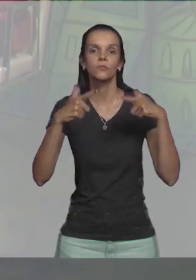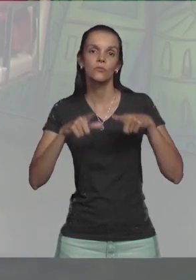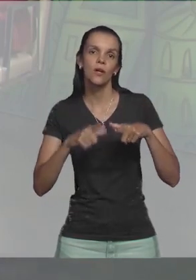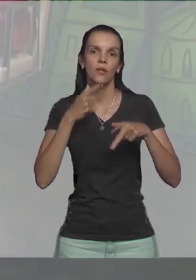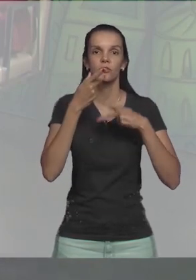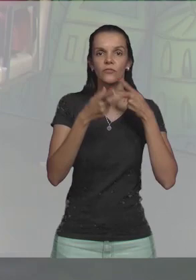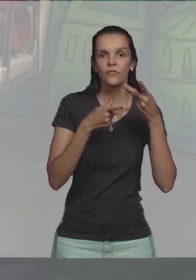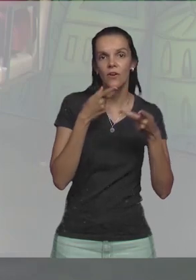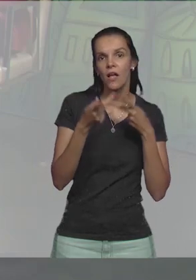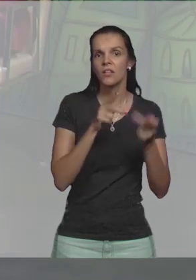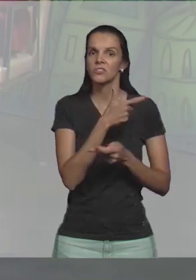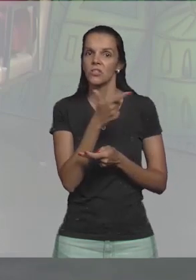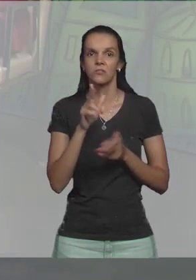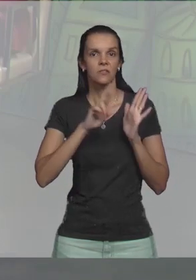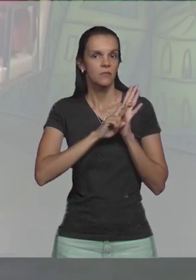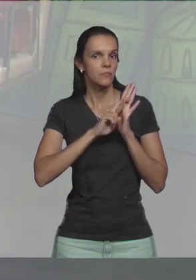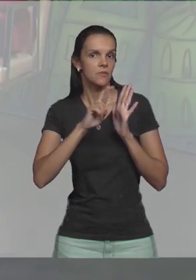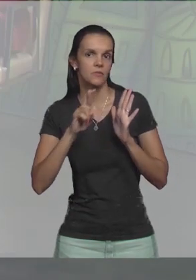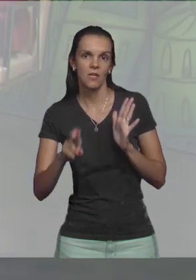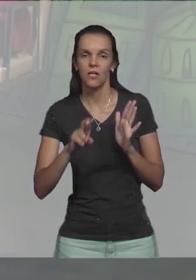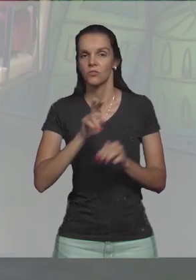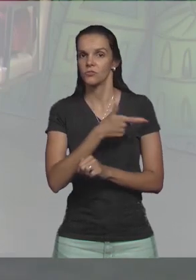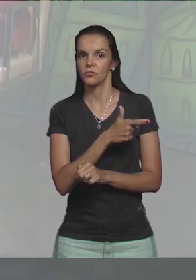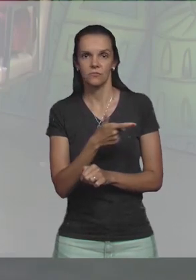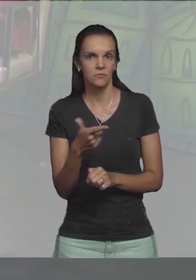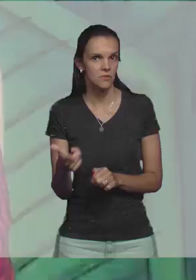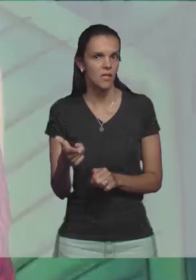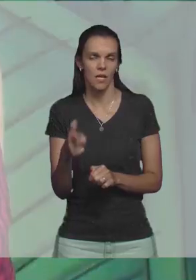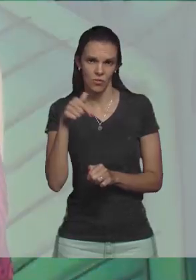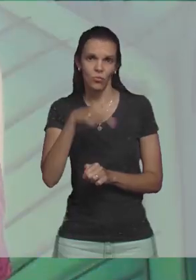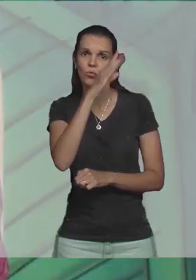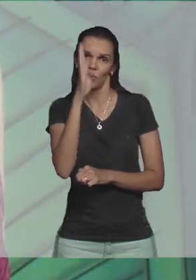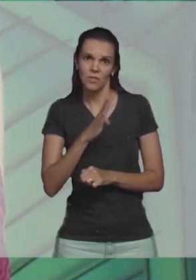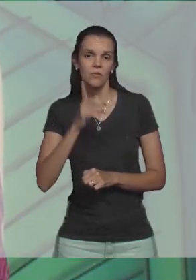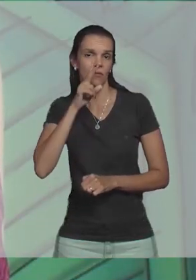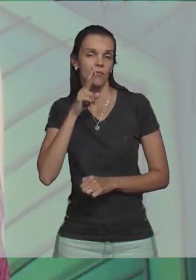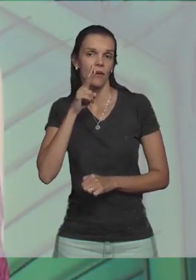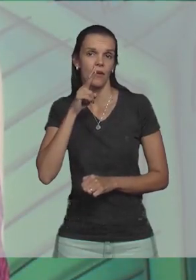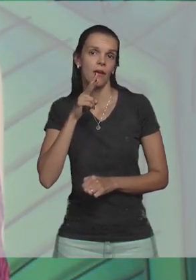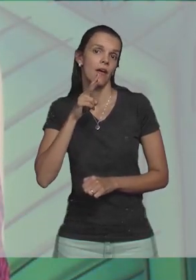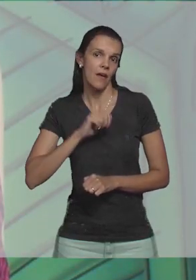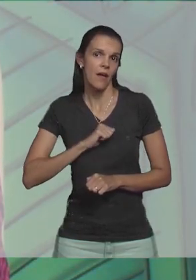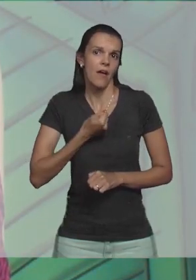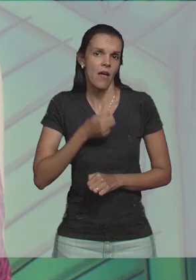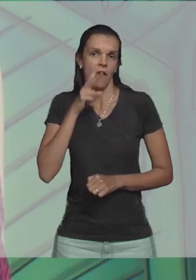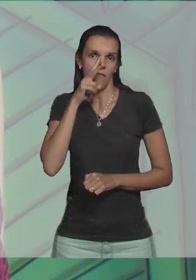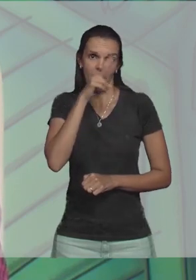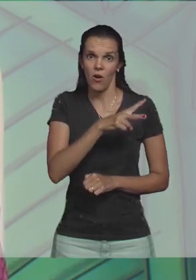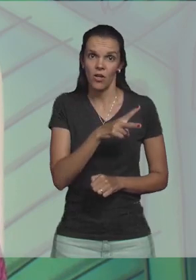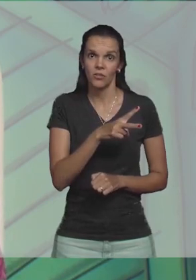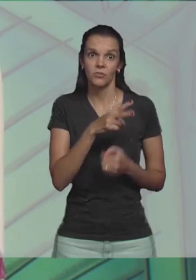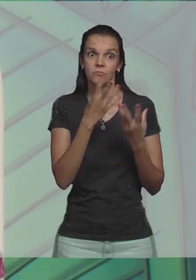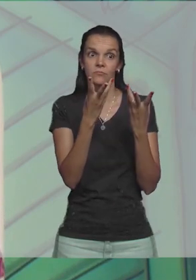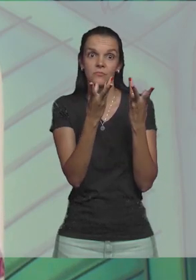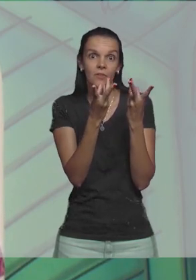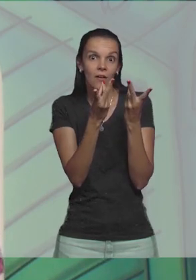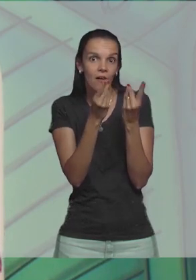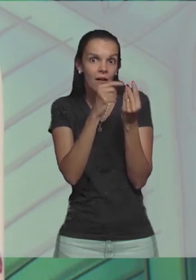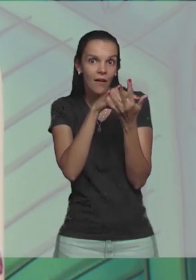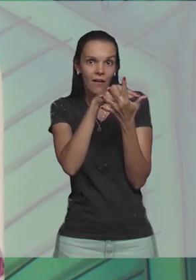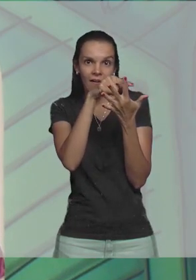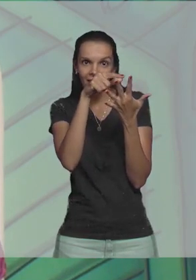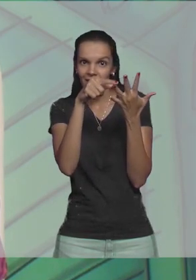de fala, de não ter representatividade, de não... E no Brasil isso é muito forte, a gente conta nos dedos,